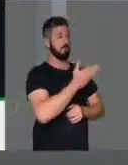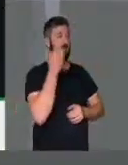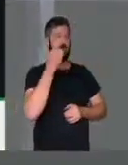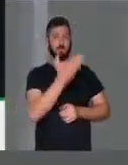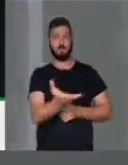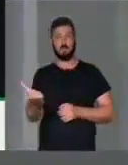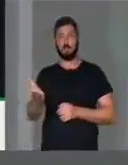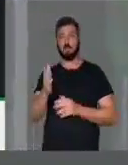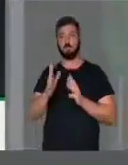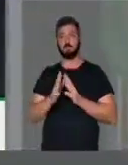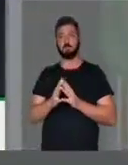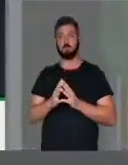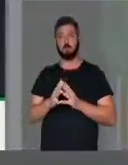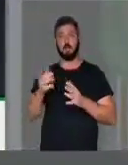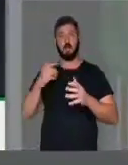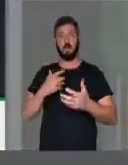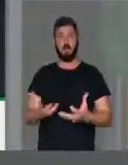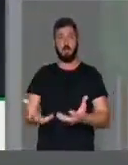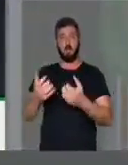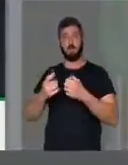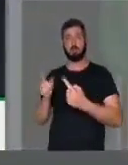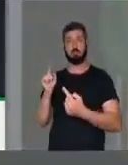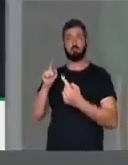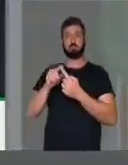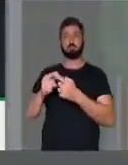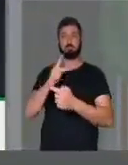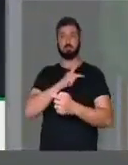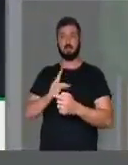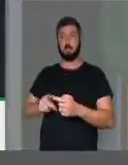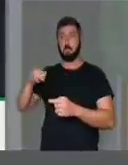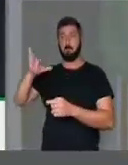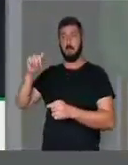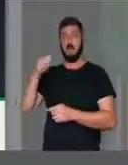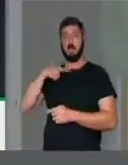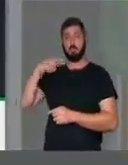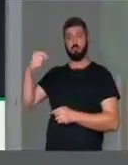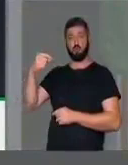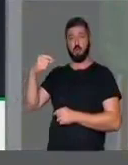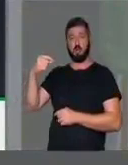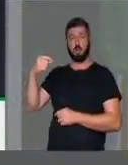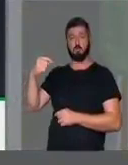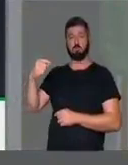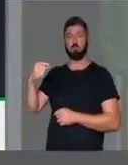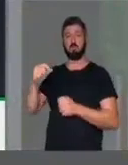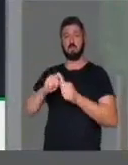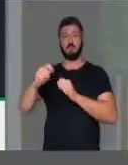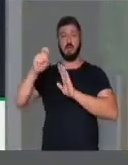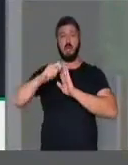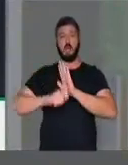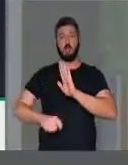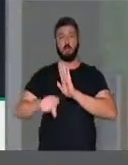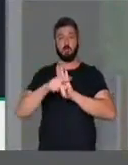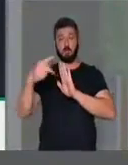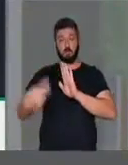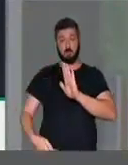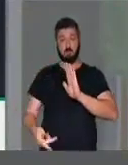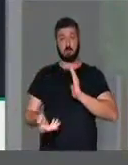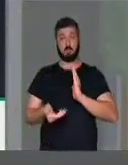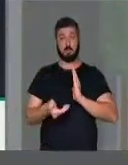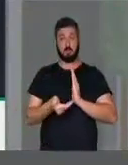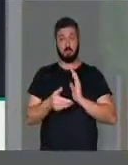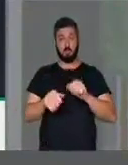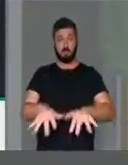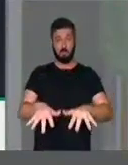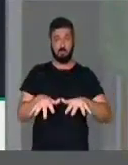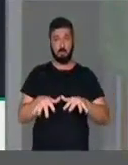Senhores deputados, recebo essa missão do presidente Rodrigo Maia de relatar aqui no plenário o